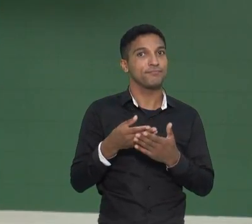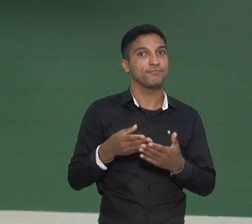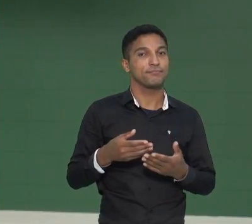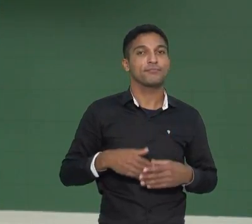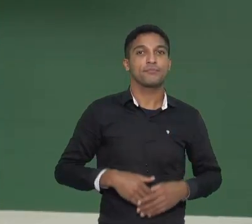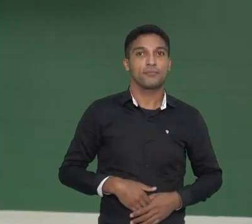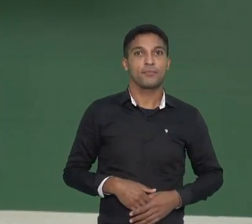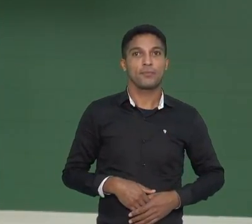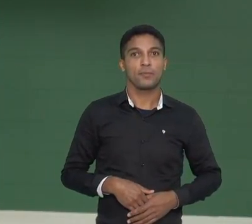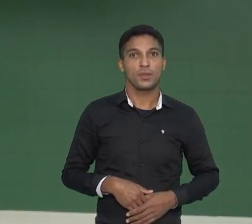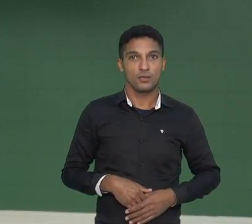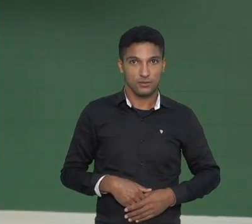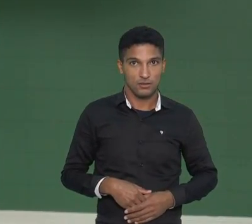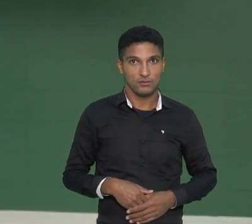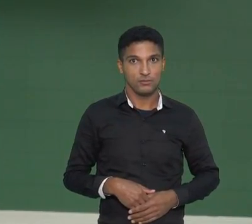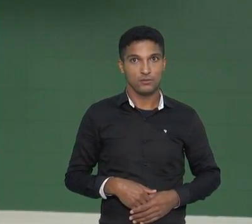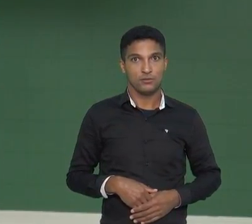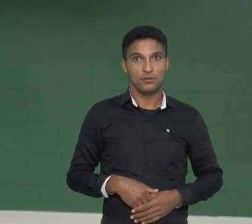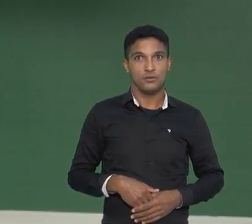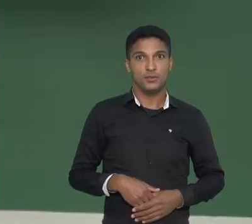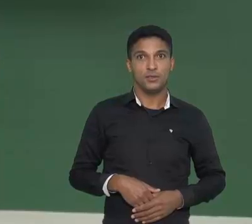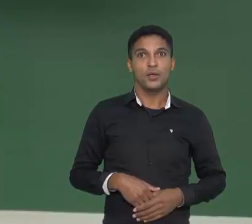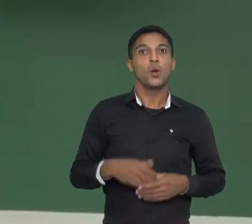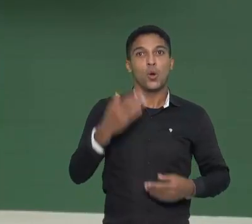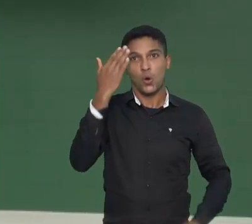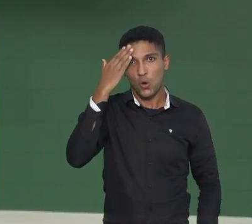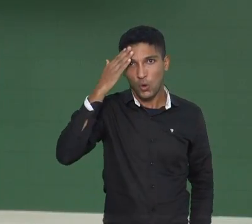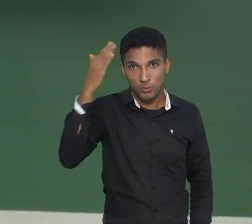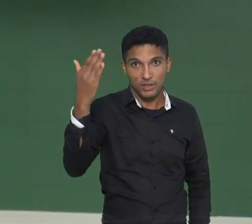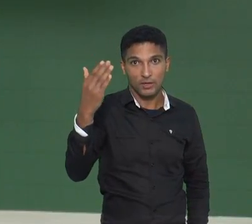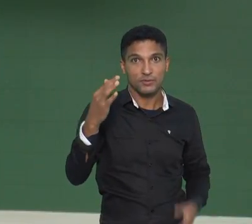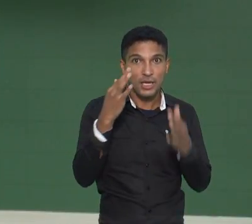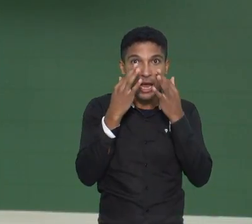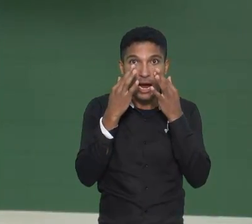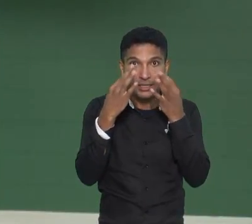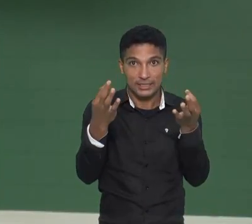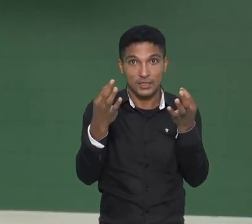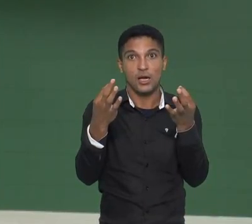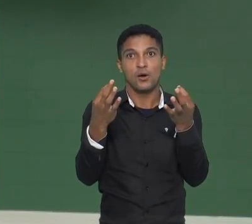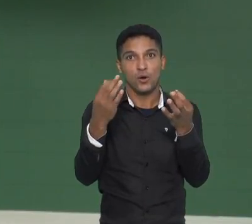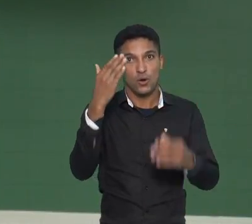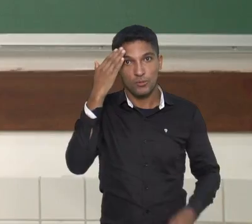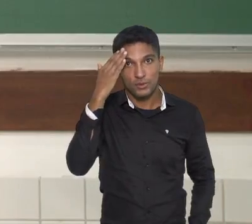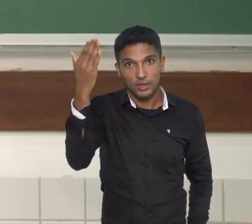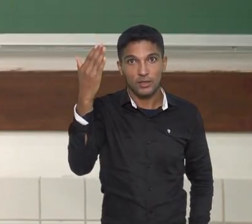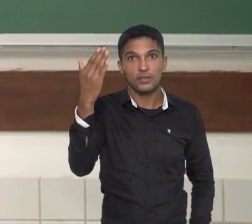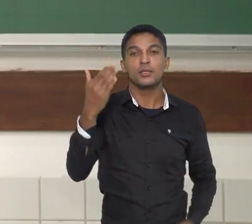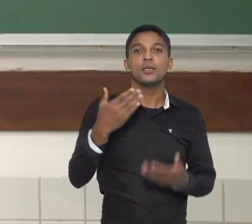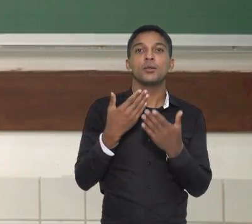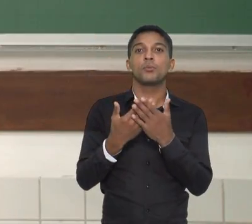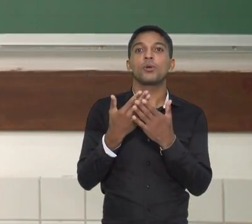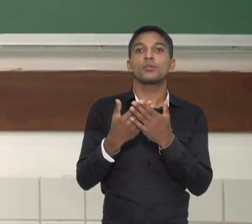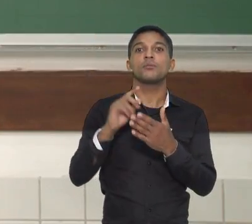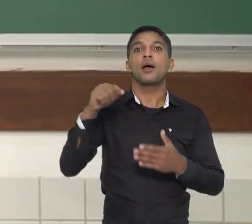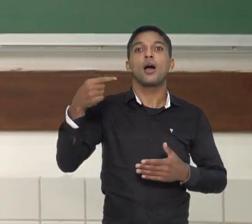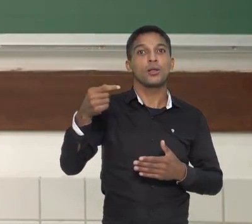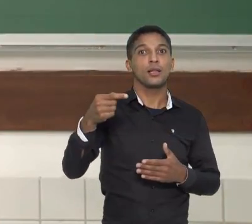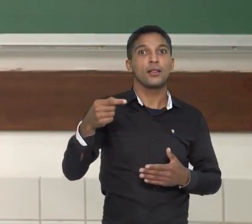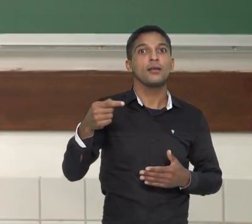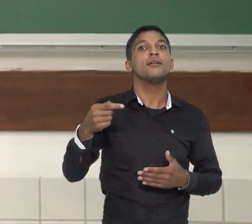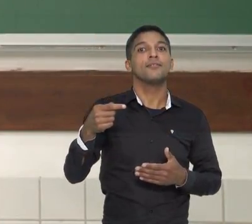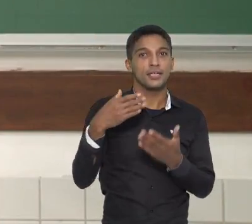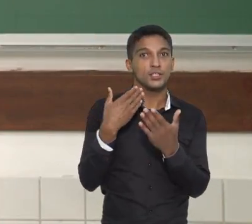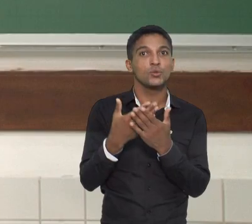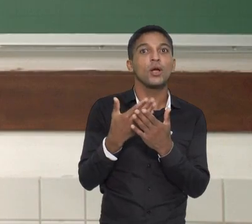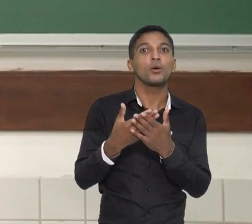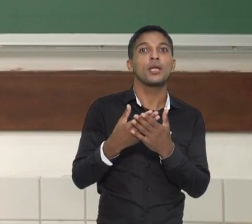essas rebeliões da América Portuguesa. Obrigado por sua atenção e na próxima aula, não se esqueça, nós vamos estudar a